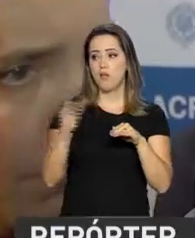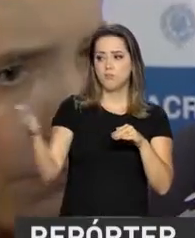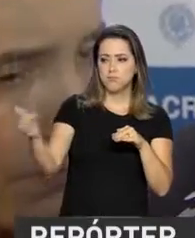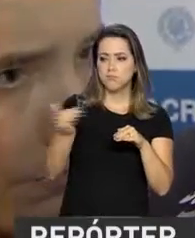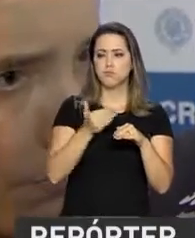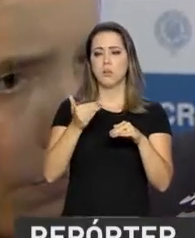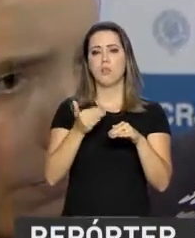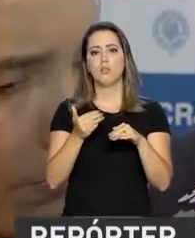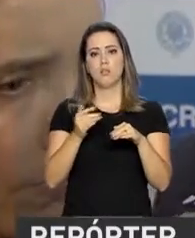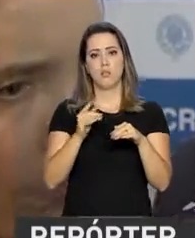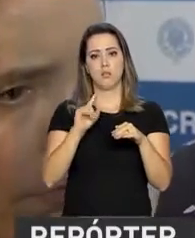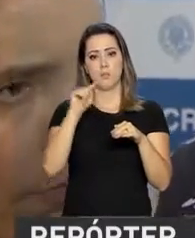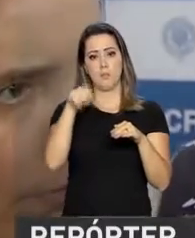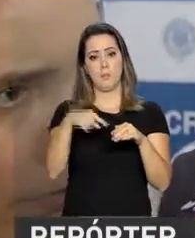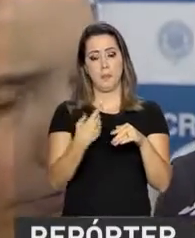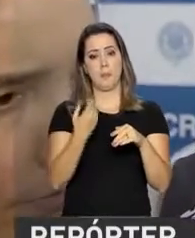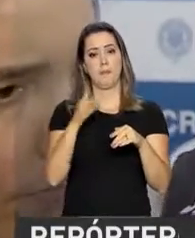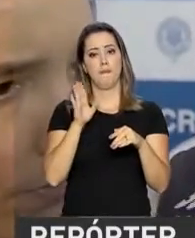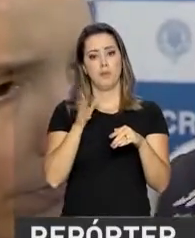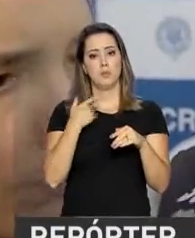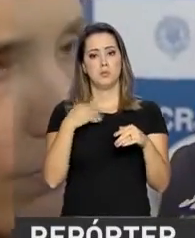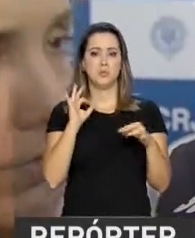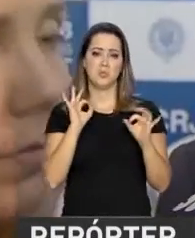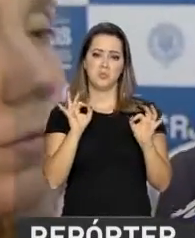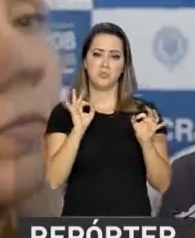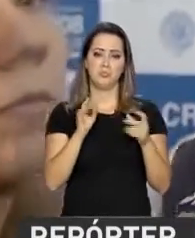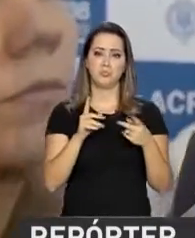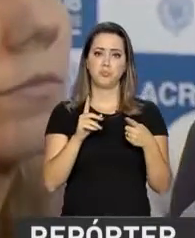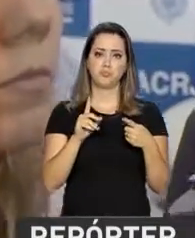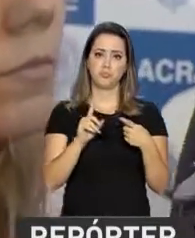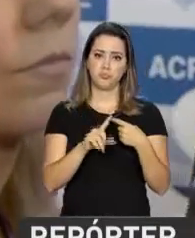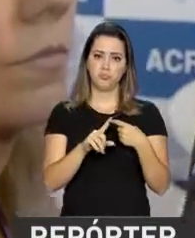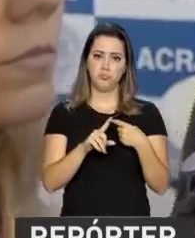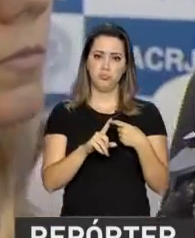algo, já a princípio, para ficar. Né?